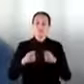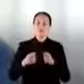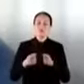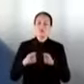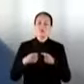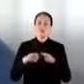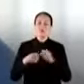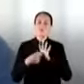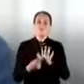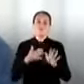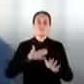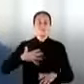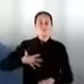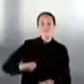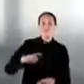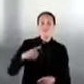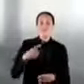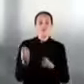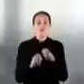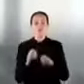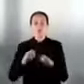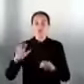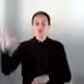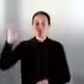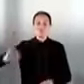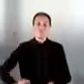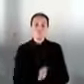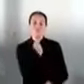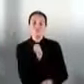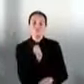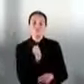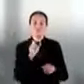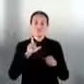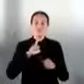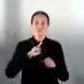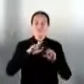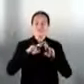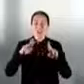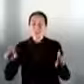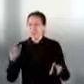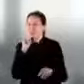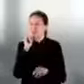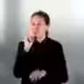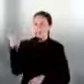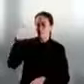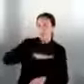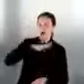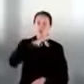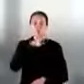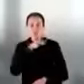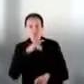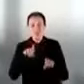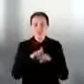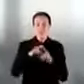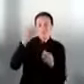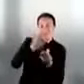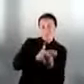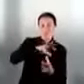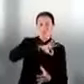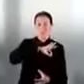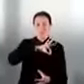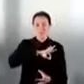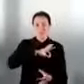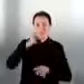que tenho que proporcionar aos meus filhos. Não é justo que o candidato Duarte Júnior, um colecionador de maus exemplos e de